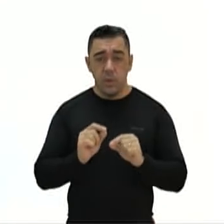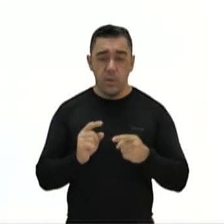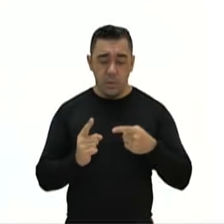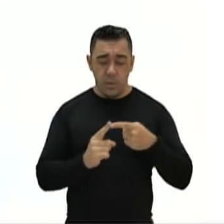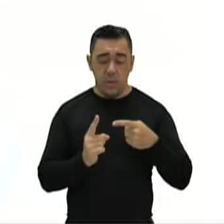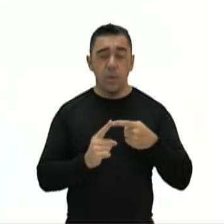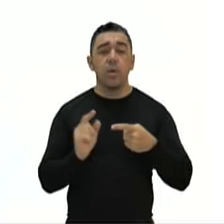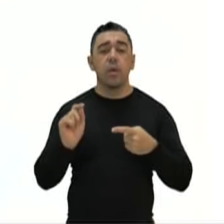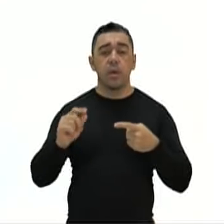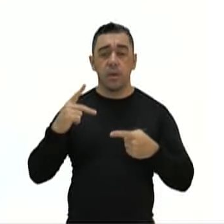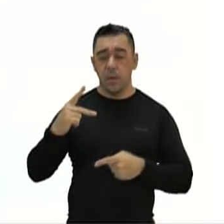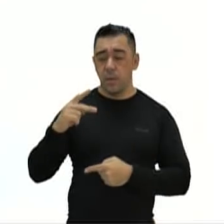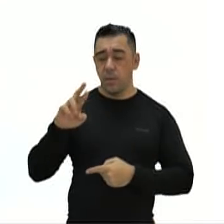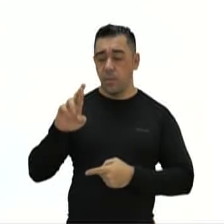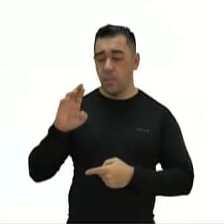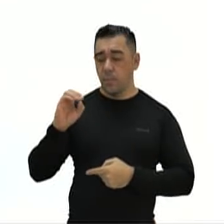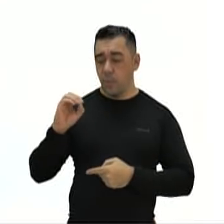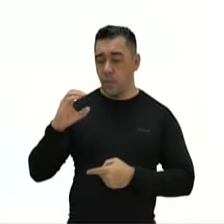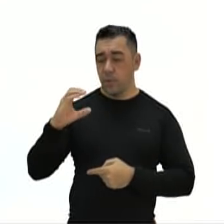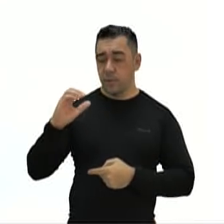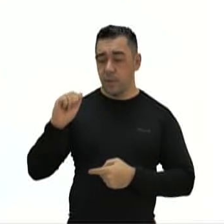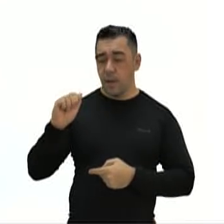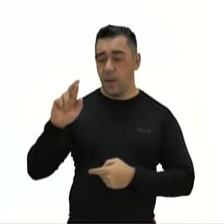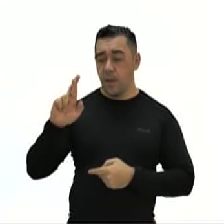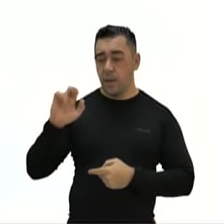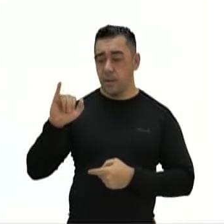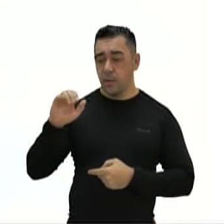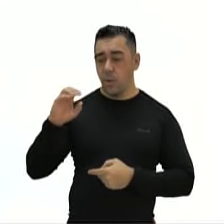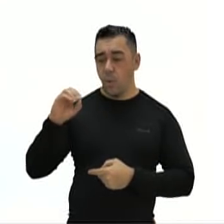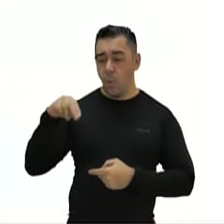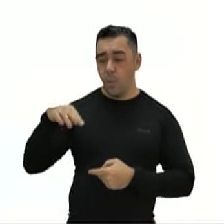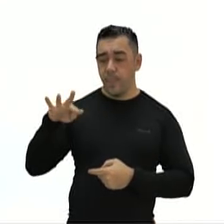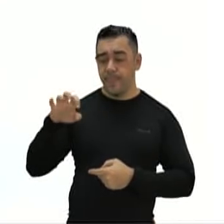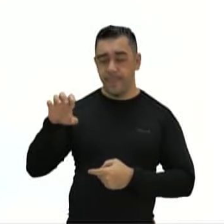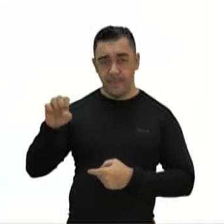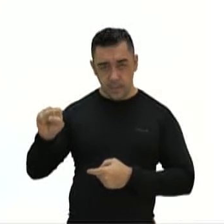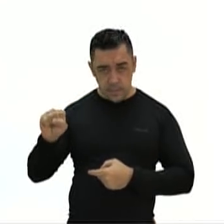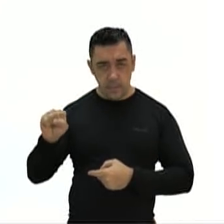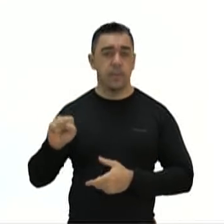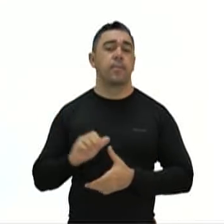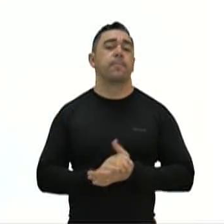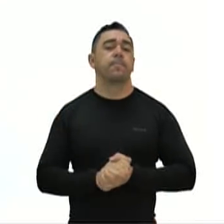de procariontes. Eles possuem uma célula